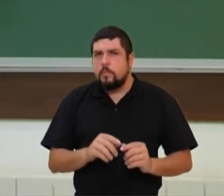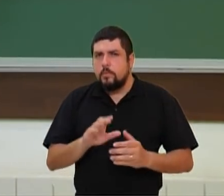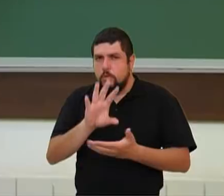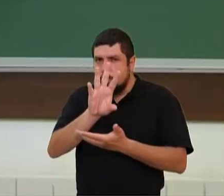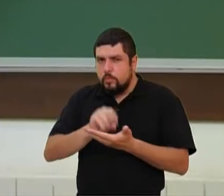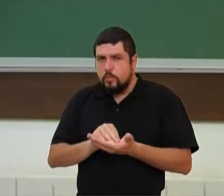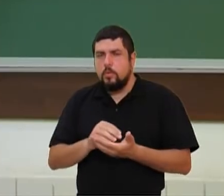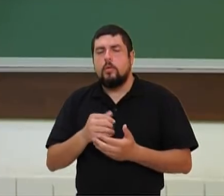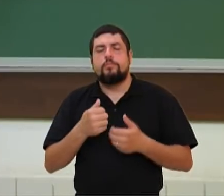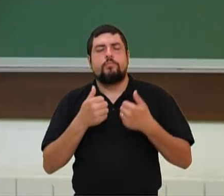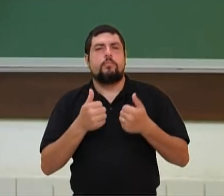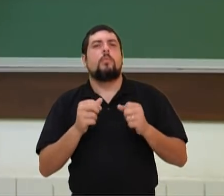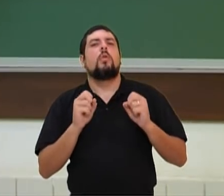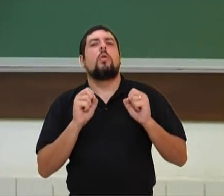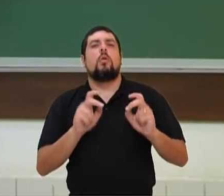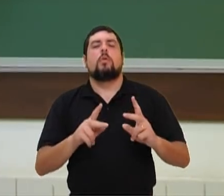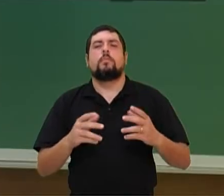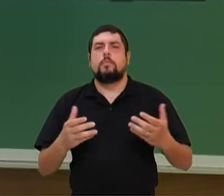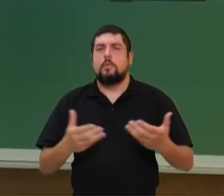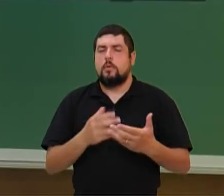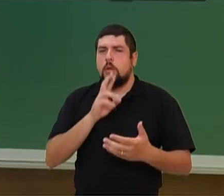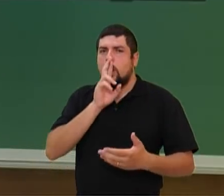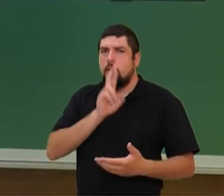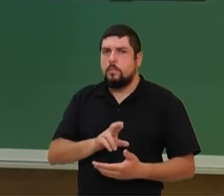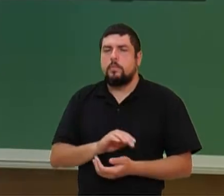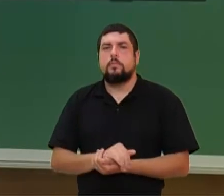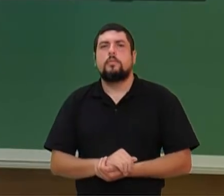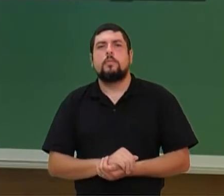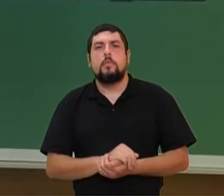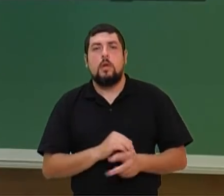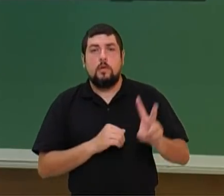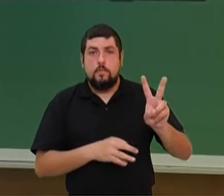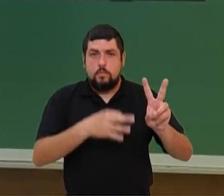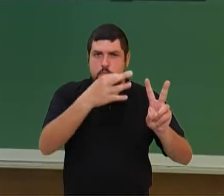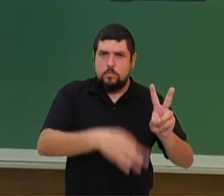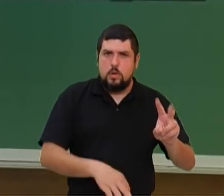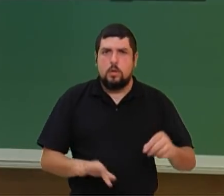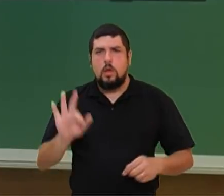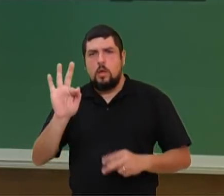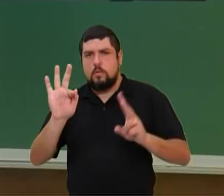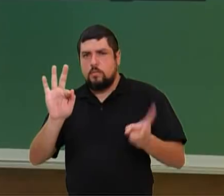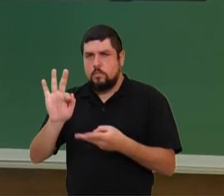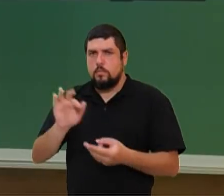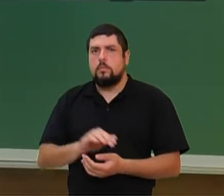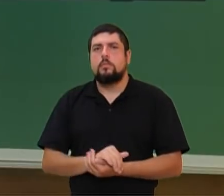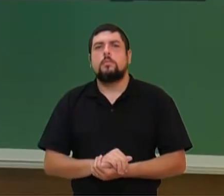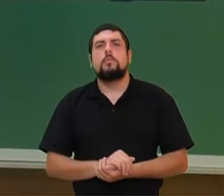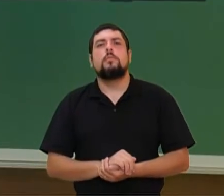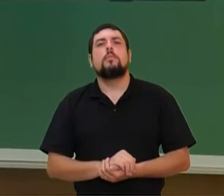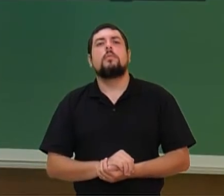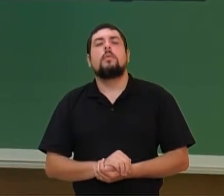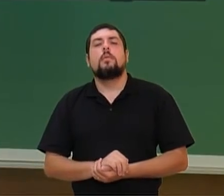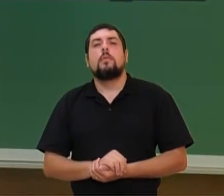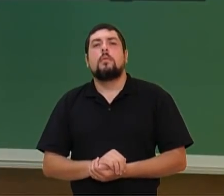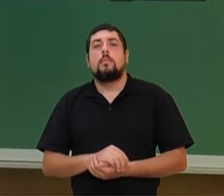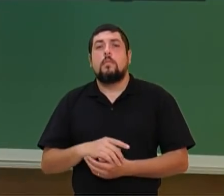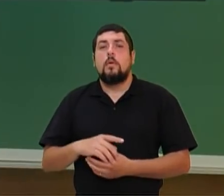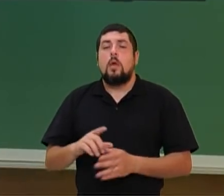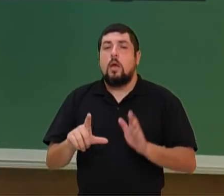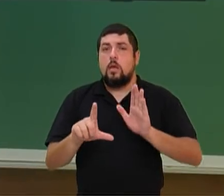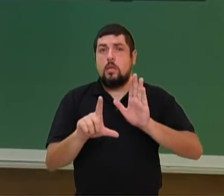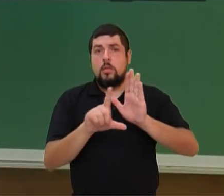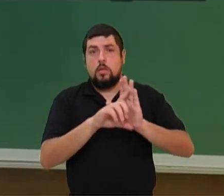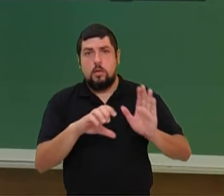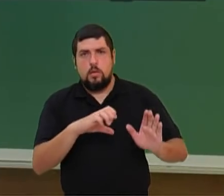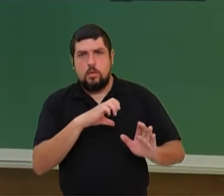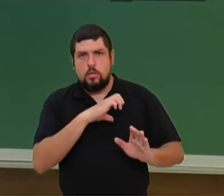Vamos então à questão que nós estamos vendo aqui. Marque V para verdadeiro e F para falso. A lei ética hinduísta é